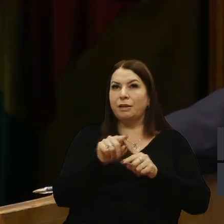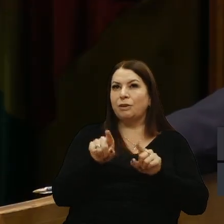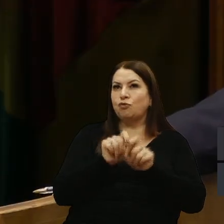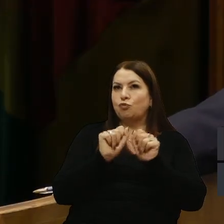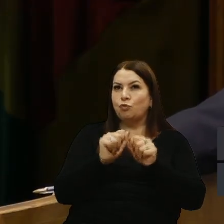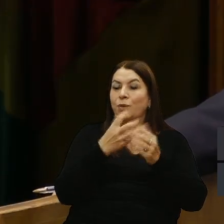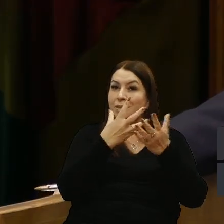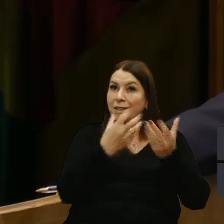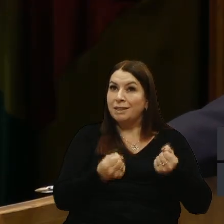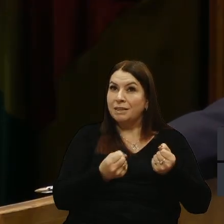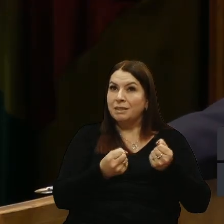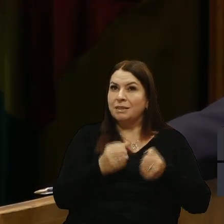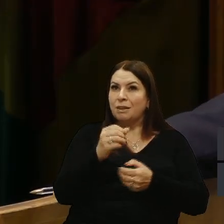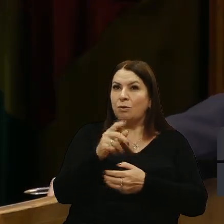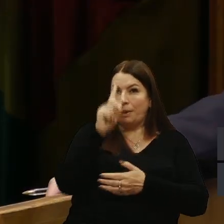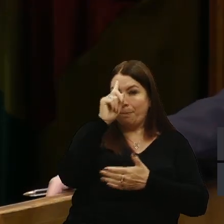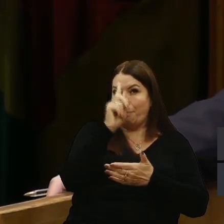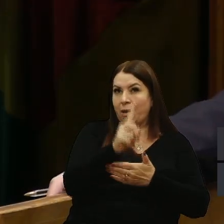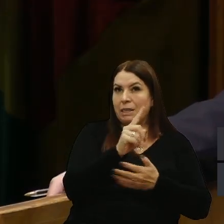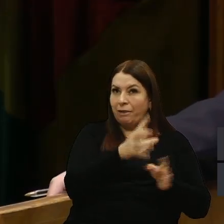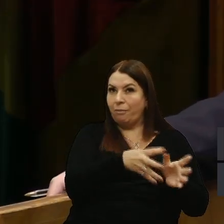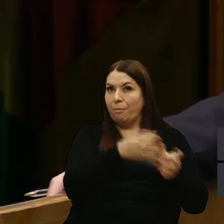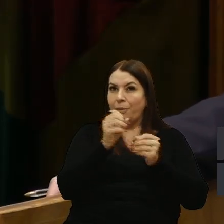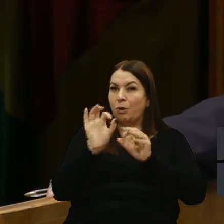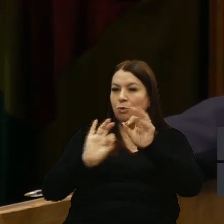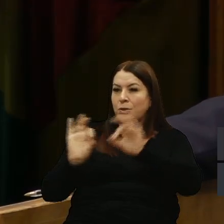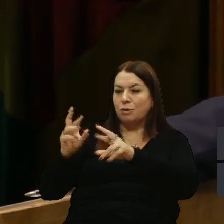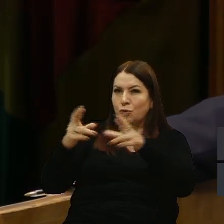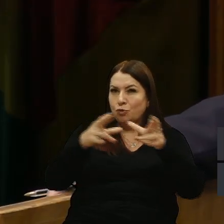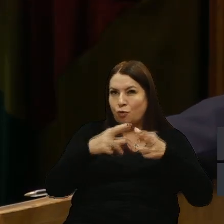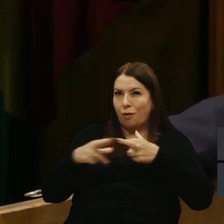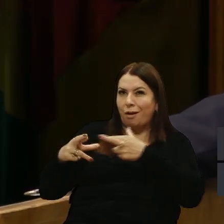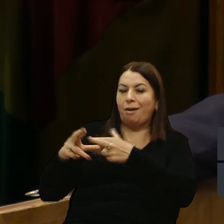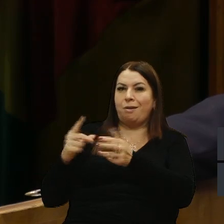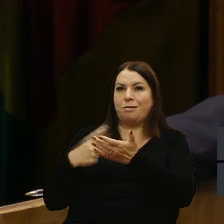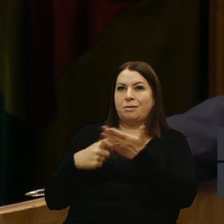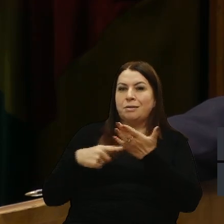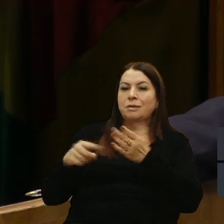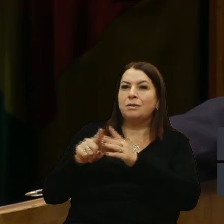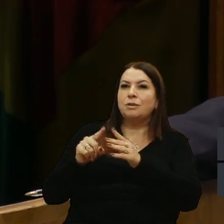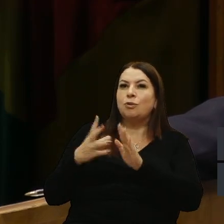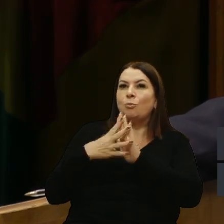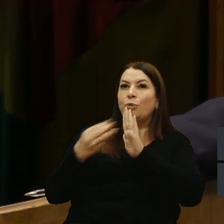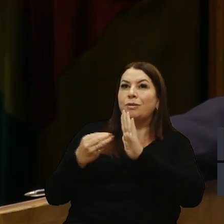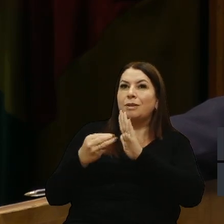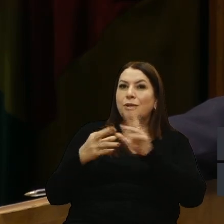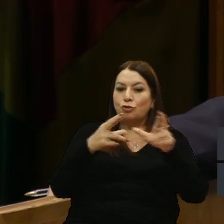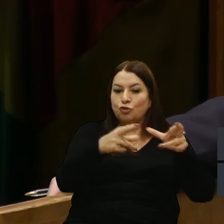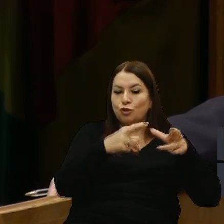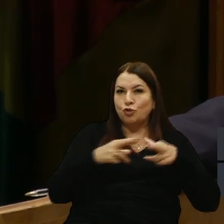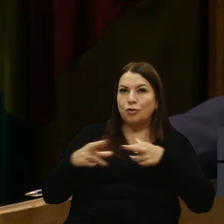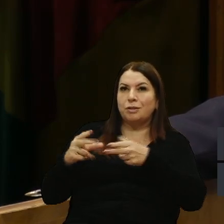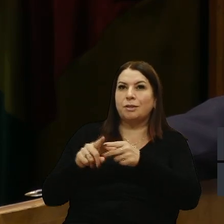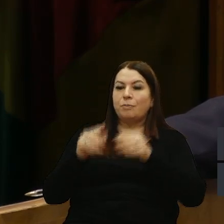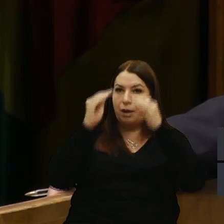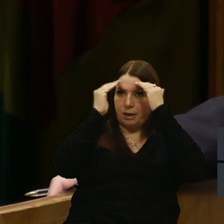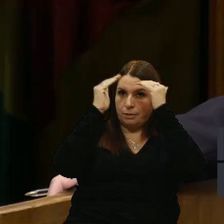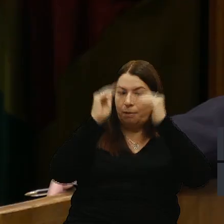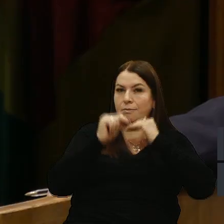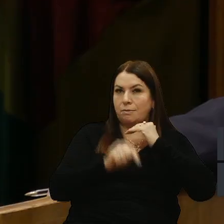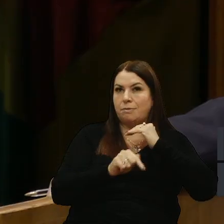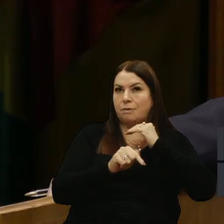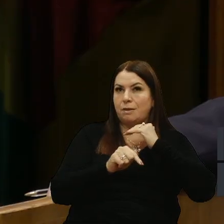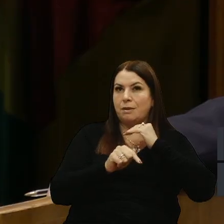de adesão compulsória e arranjos regionais, e o modelo de regionalização deve respeitar